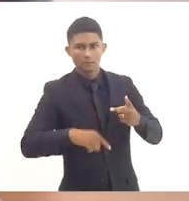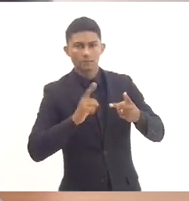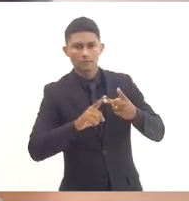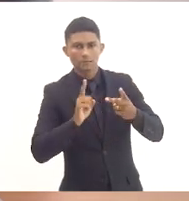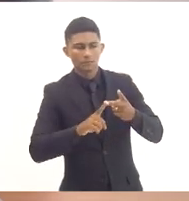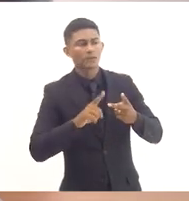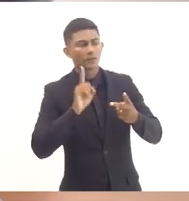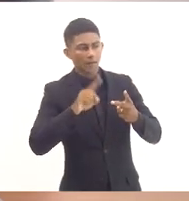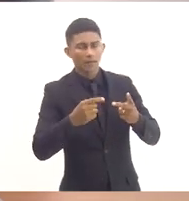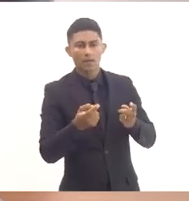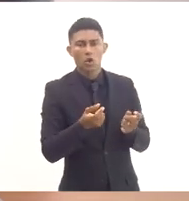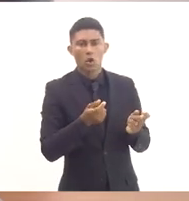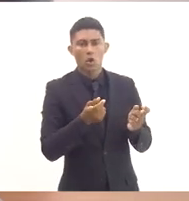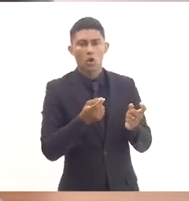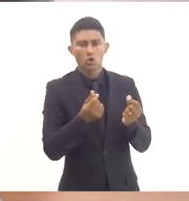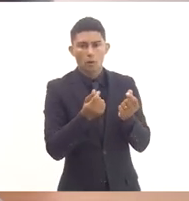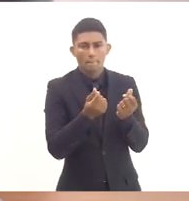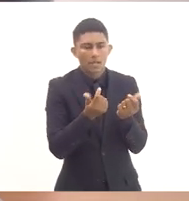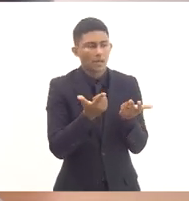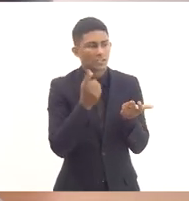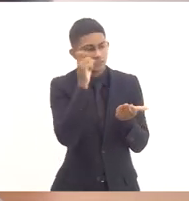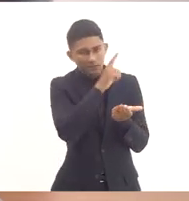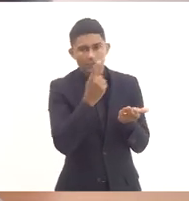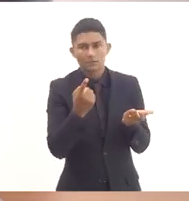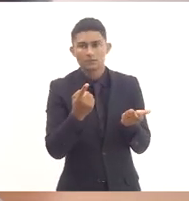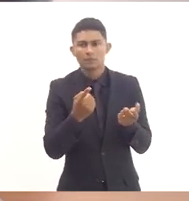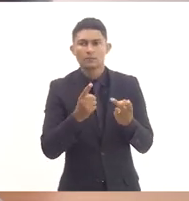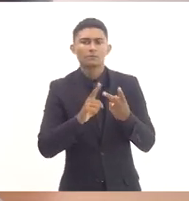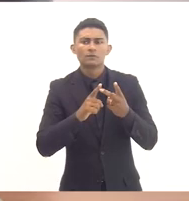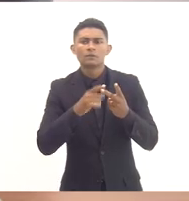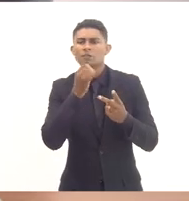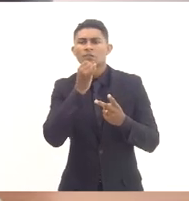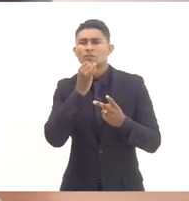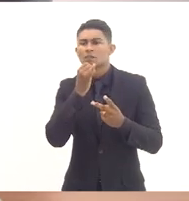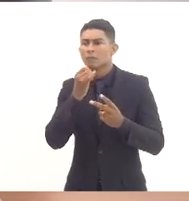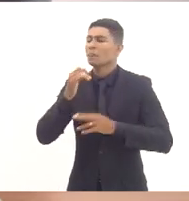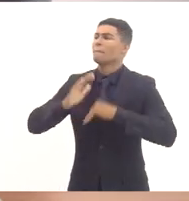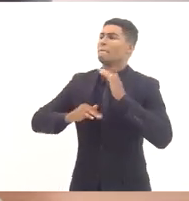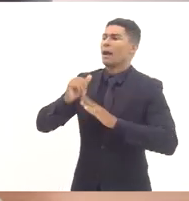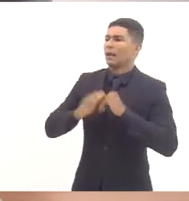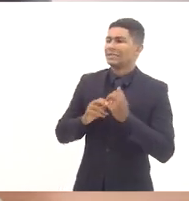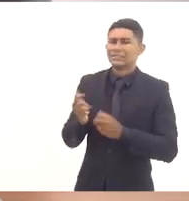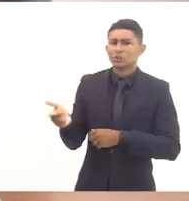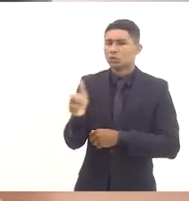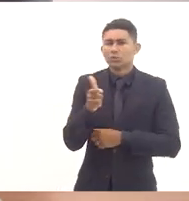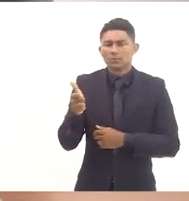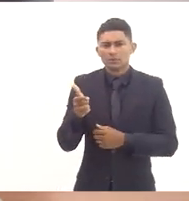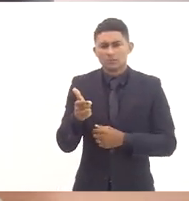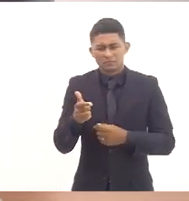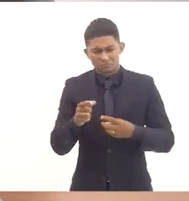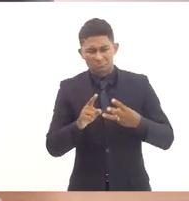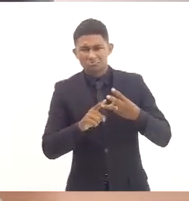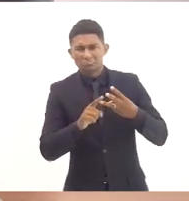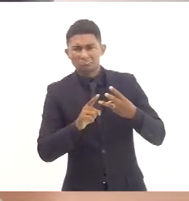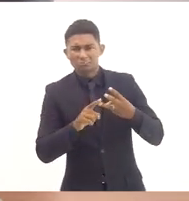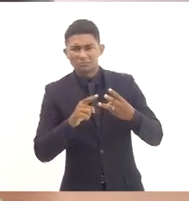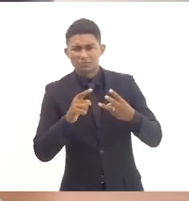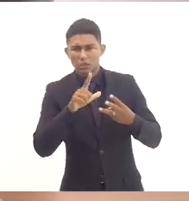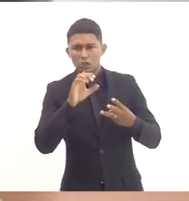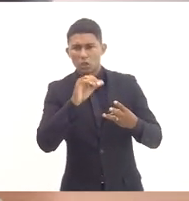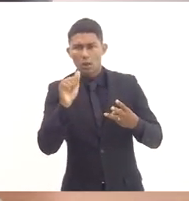condição Econômica a incapacidade nunca foi condição para nunca foi requisito pré-requisito para a concessão de